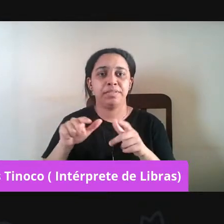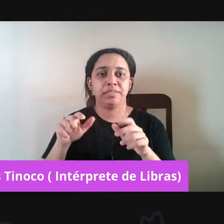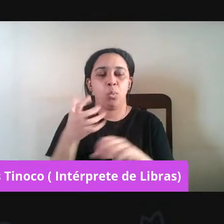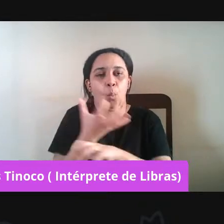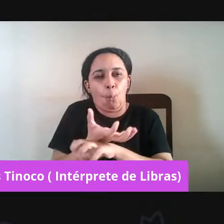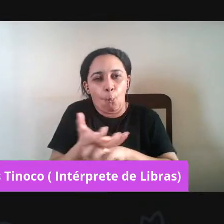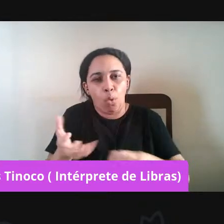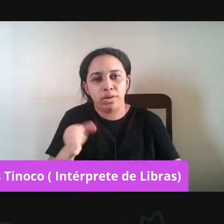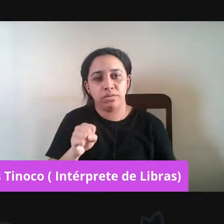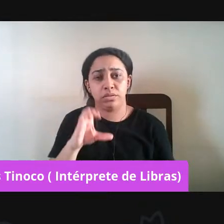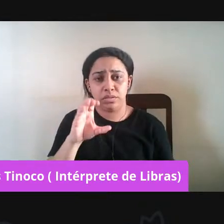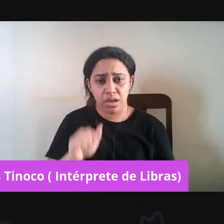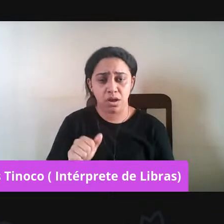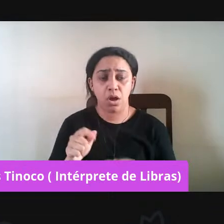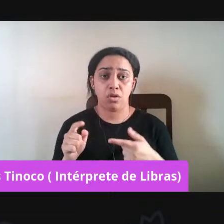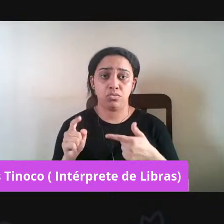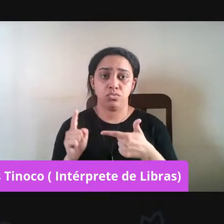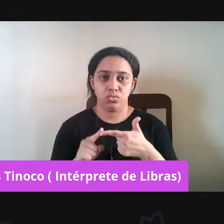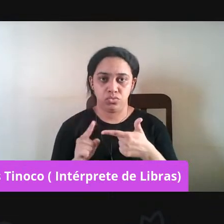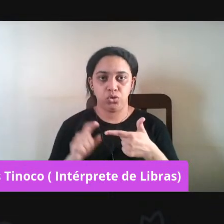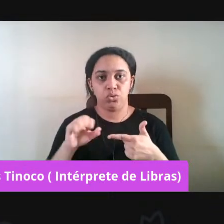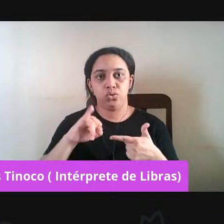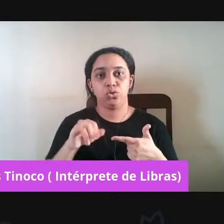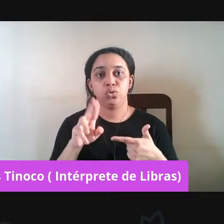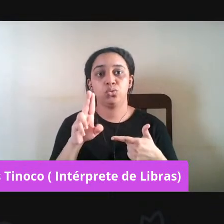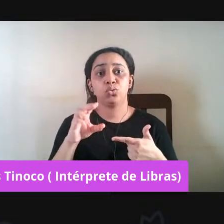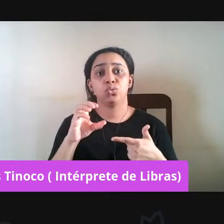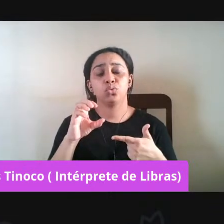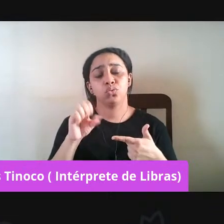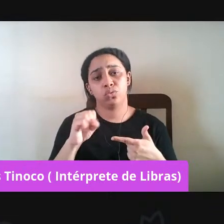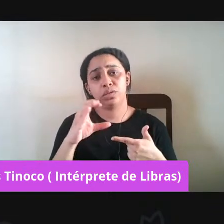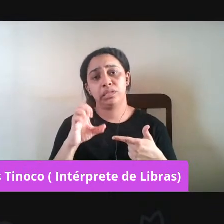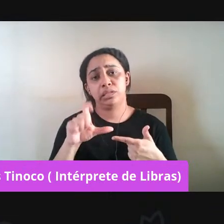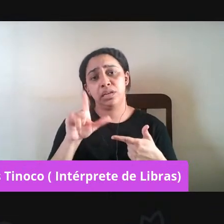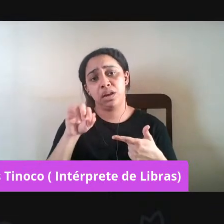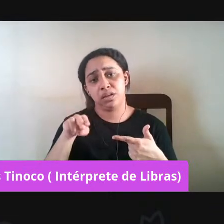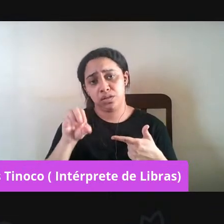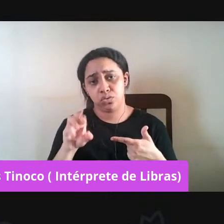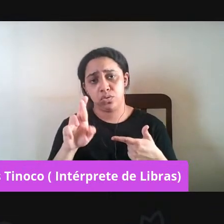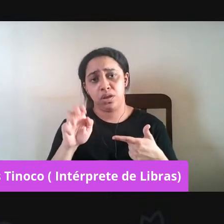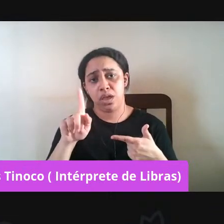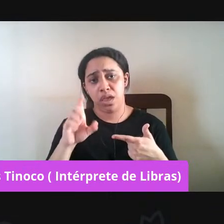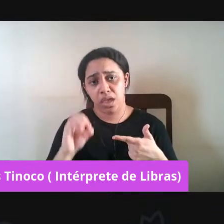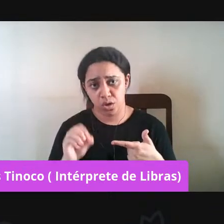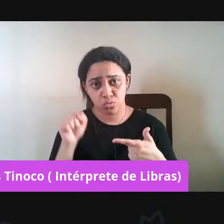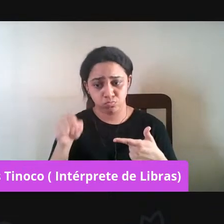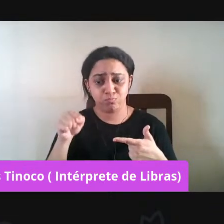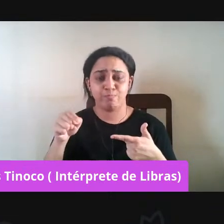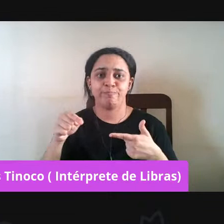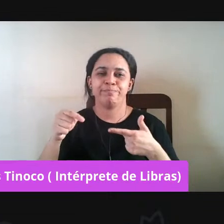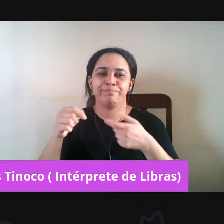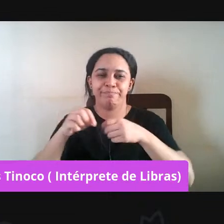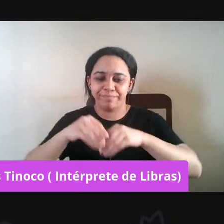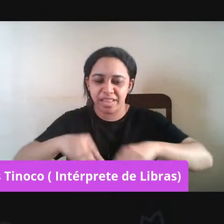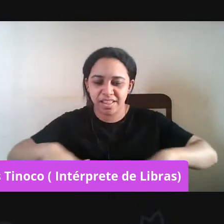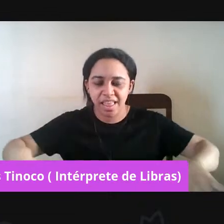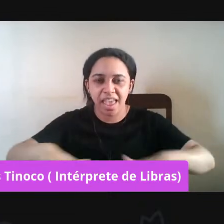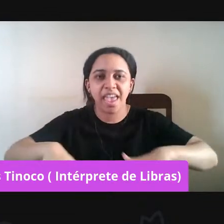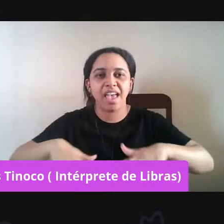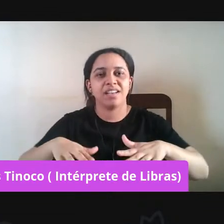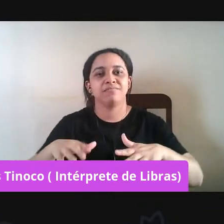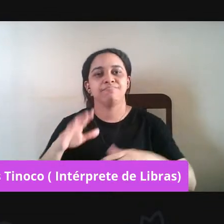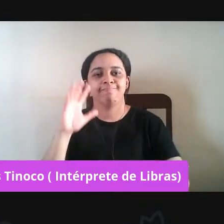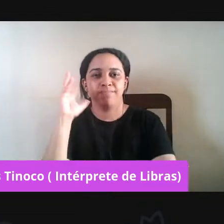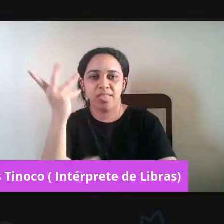que em suas obras escreveu os costumes e tradições de sua terra e de sua gente, dando ênfase à natureza em detrimento do